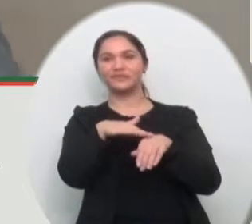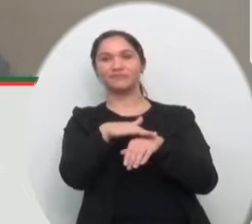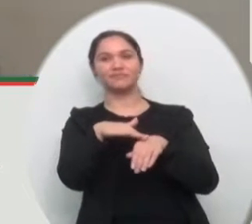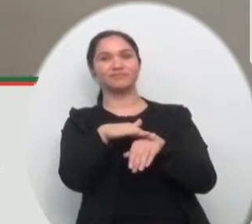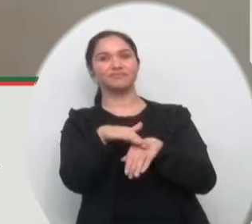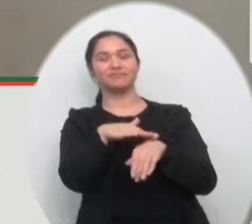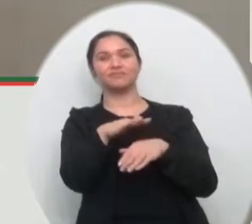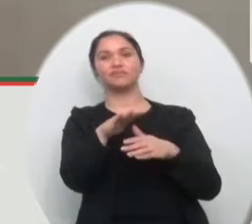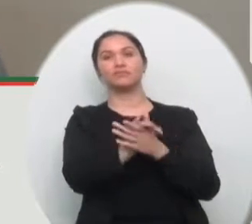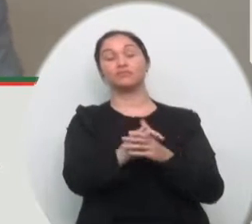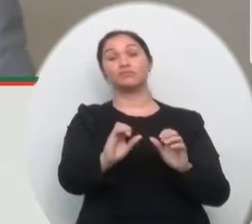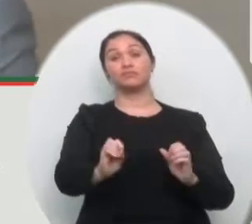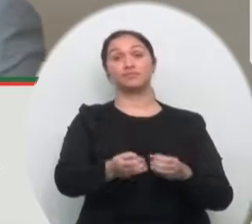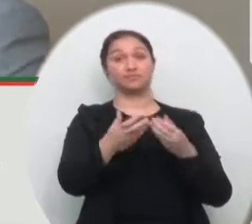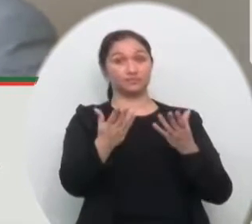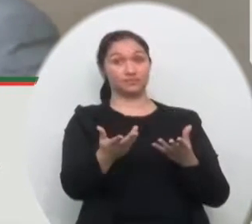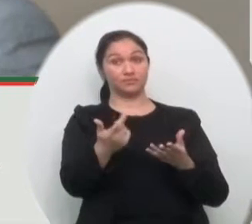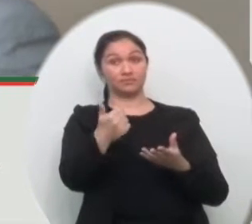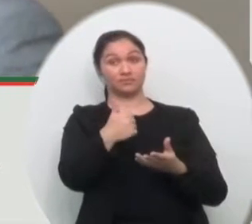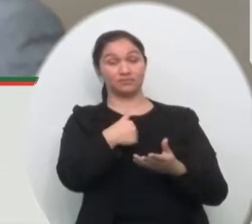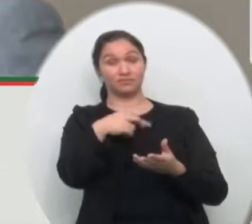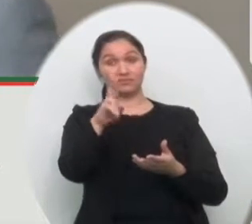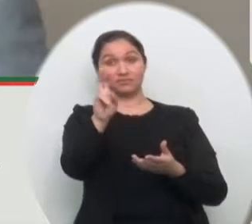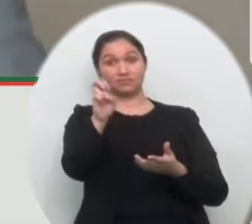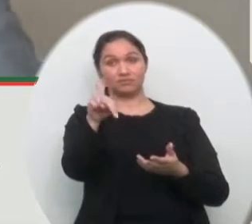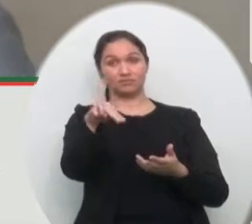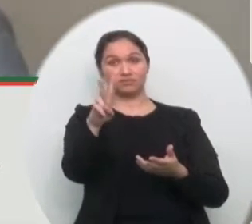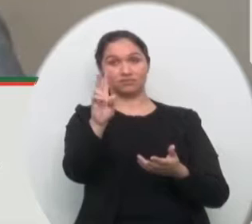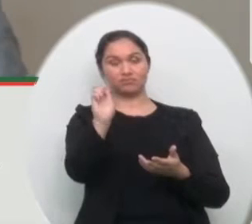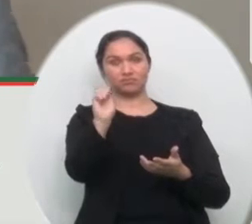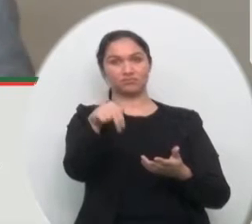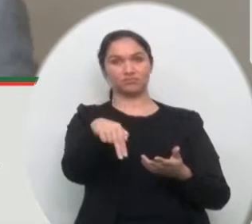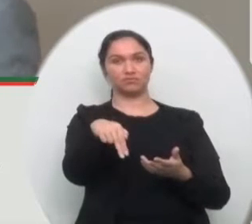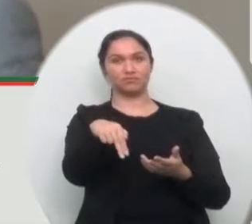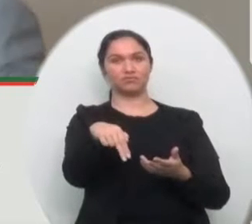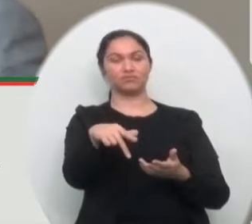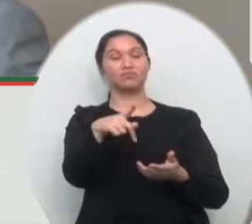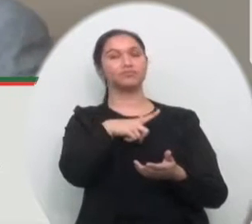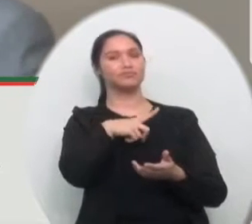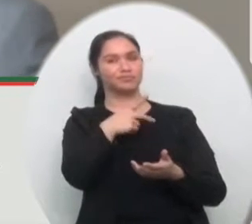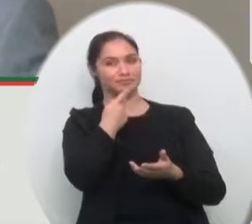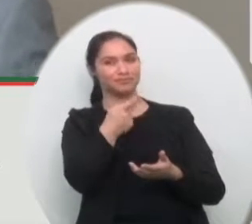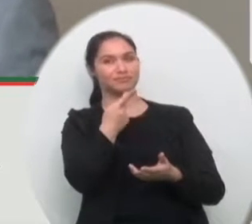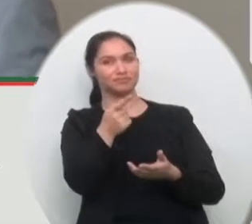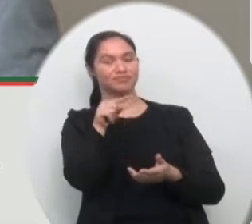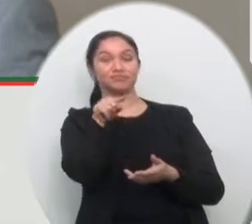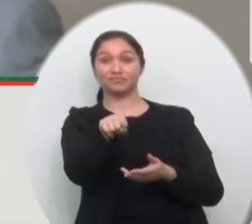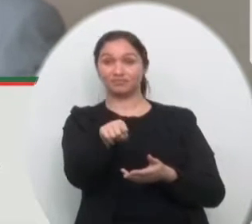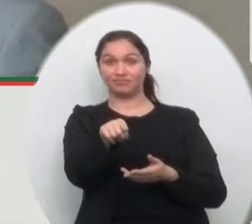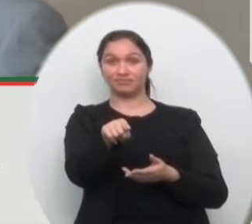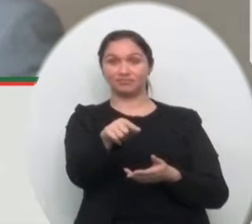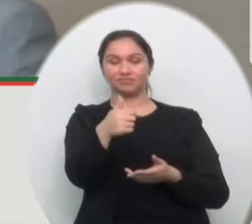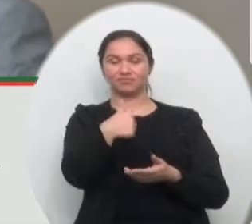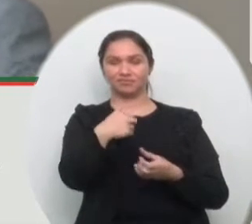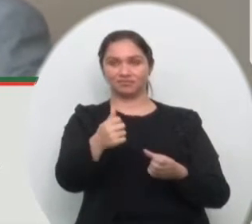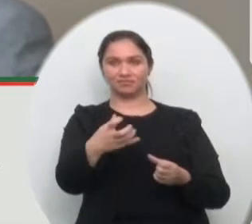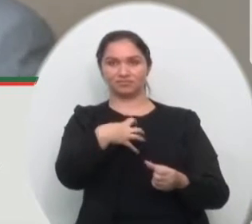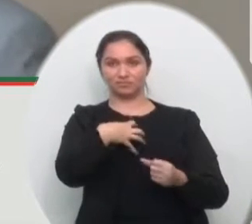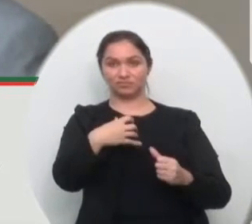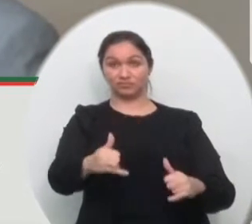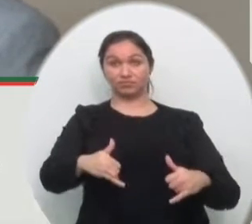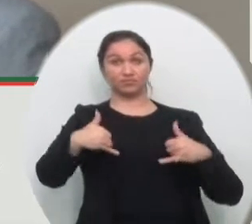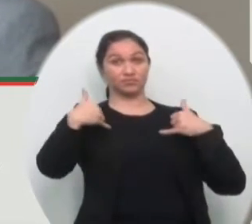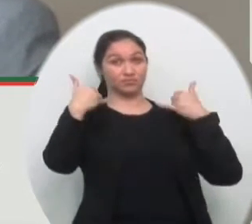ele. Então, eu, viu, Renan, eu não tinha como, não podia perder a oportunidade de dizer para ti que é um orgulho, além